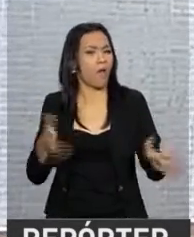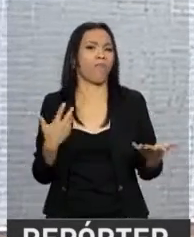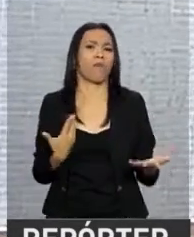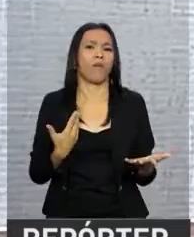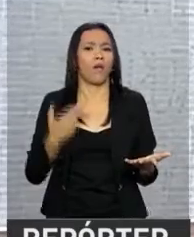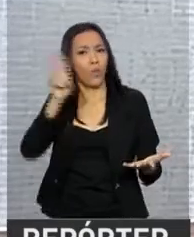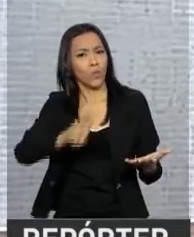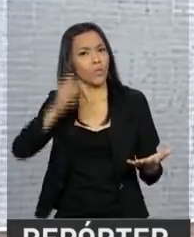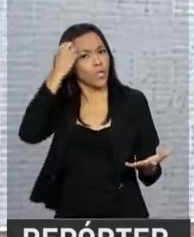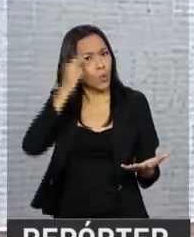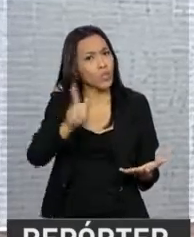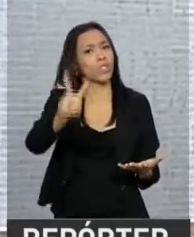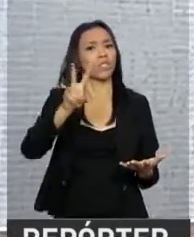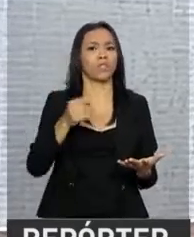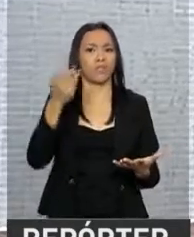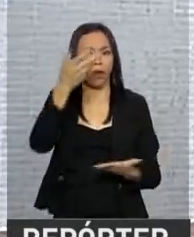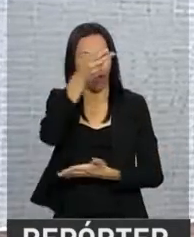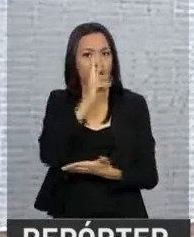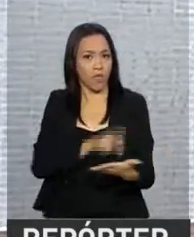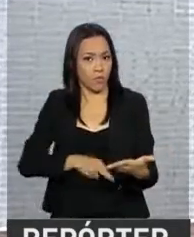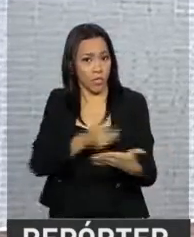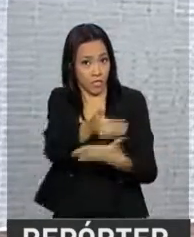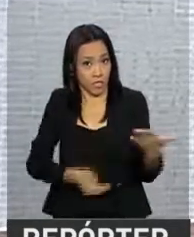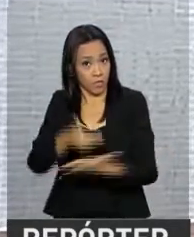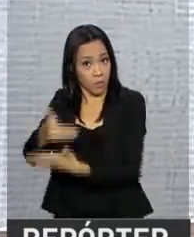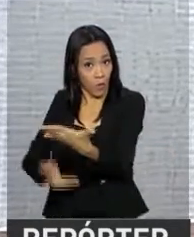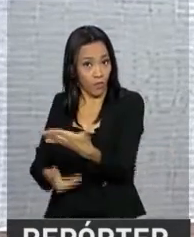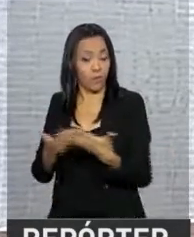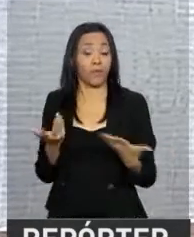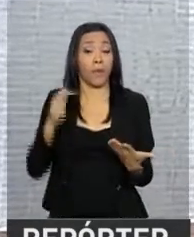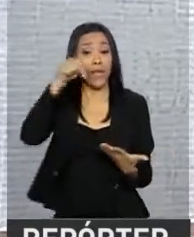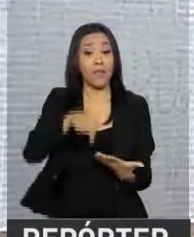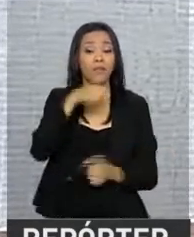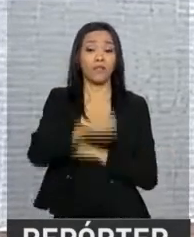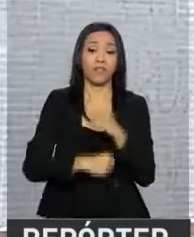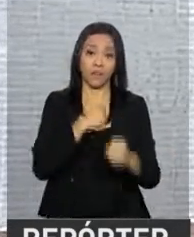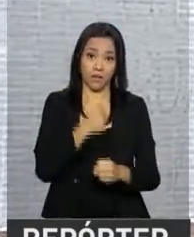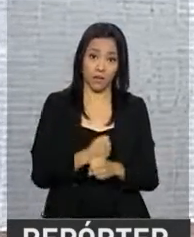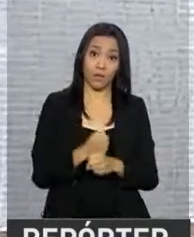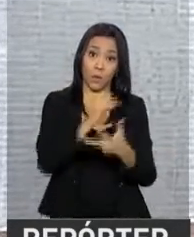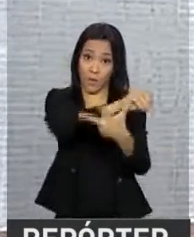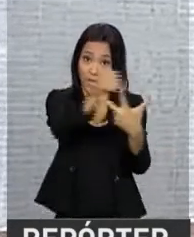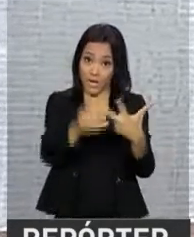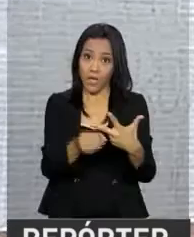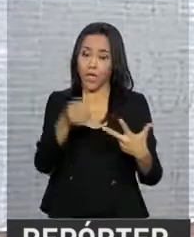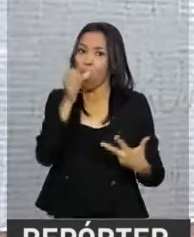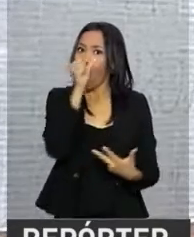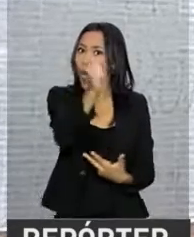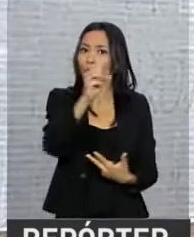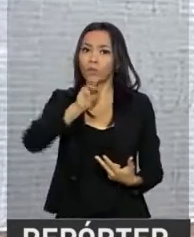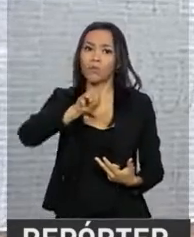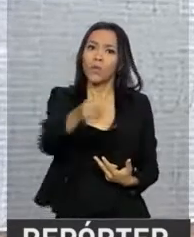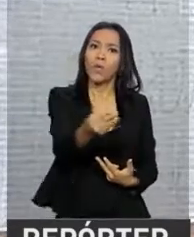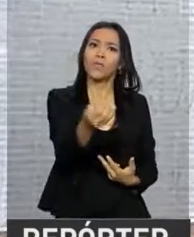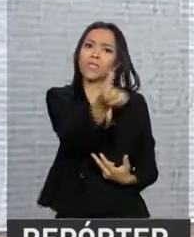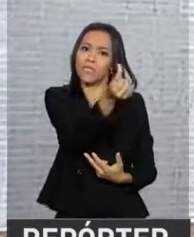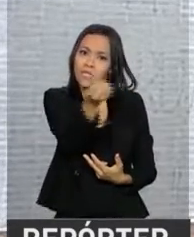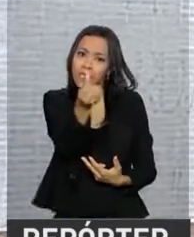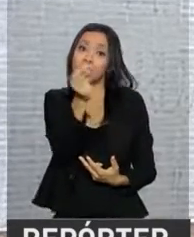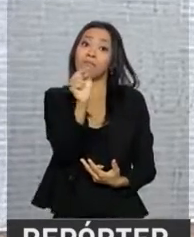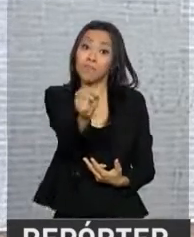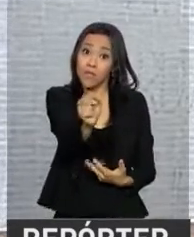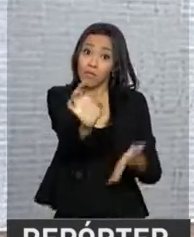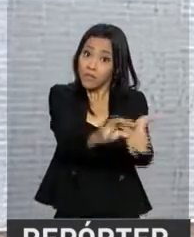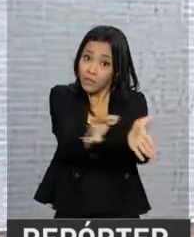os 2 dias para fazer o exame. Esse ano, o exame recebeu mais de 8 milhões e 600 mil